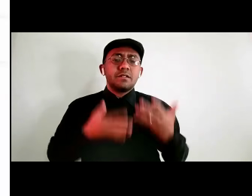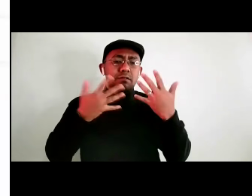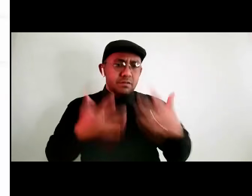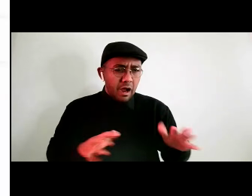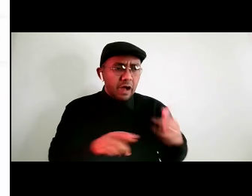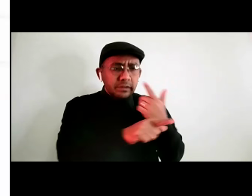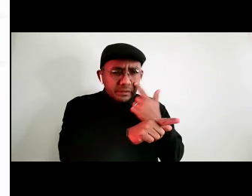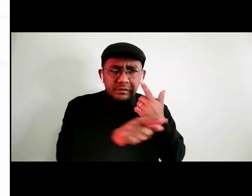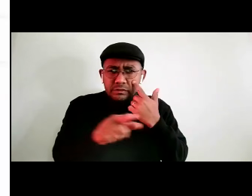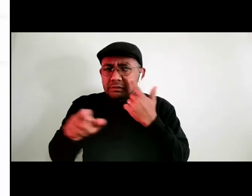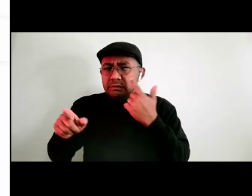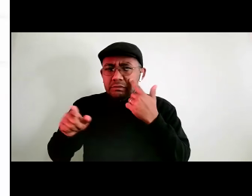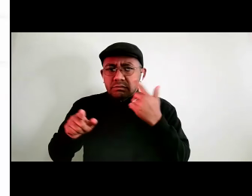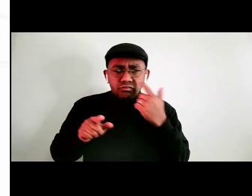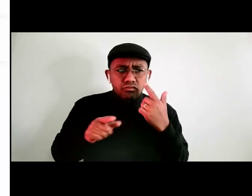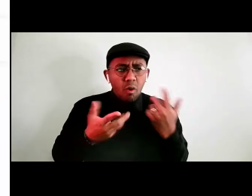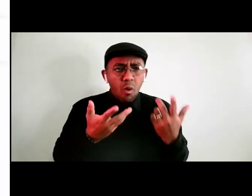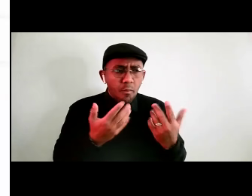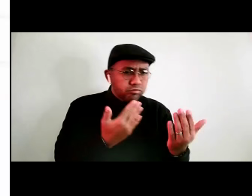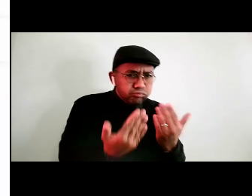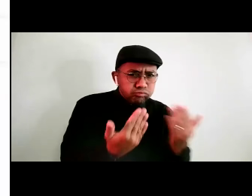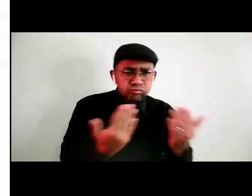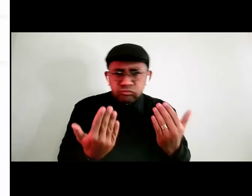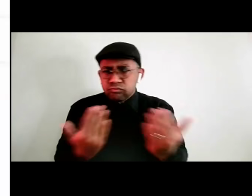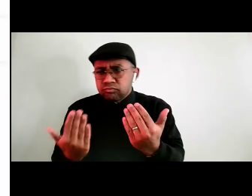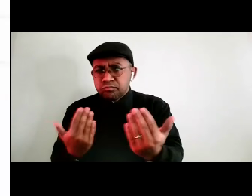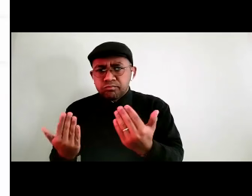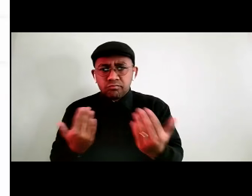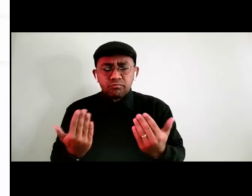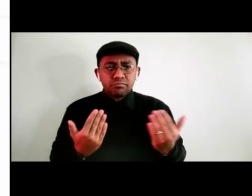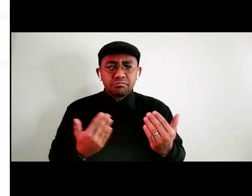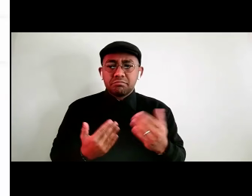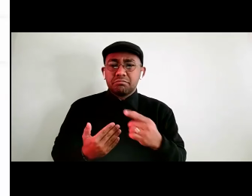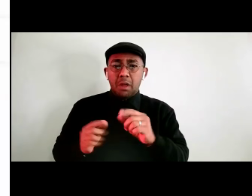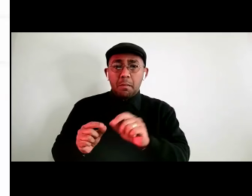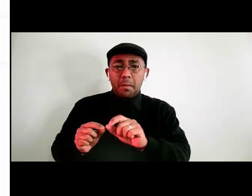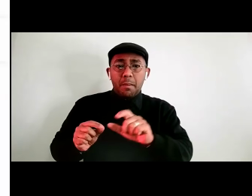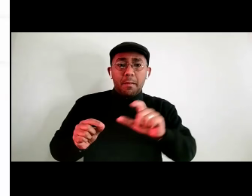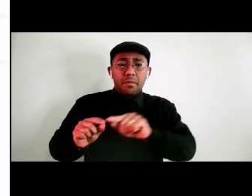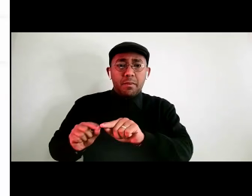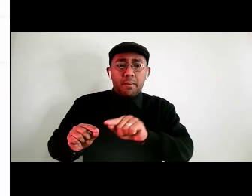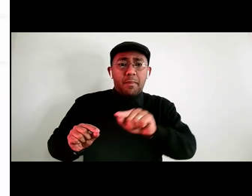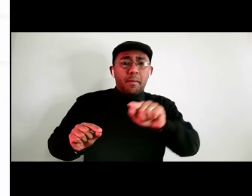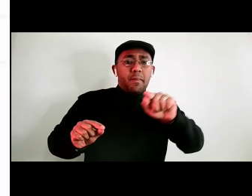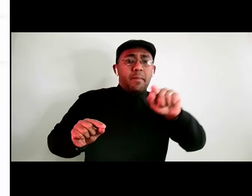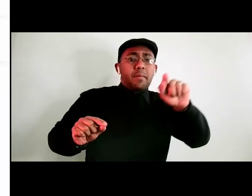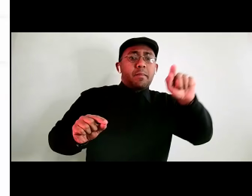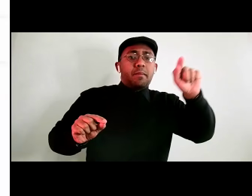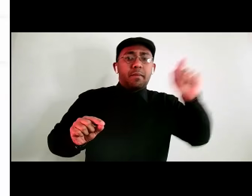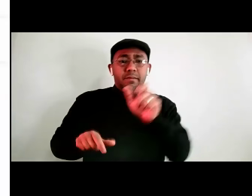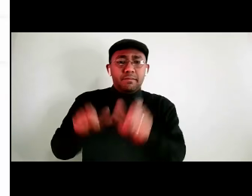de modelos, se estima que neste surto há um número